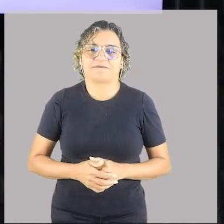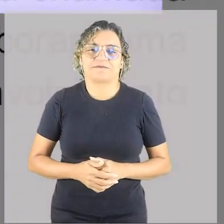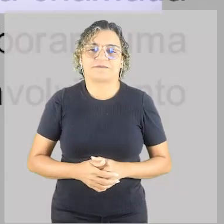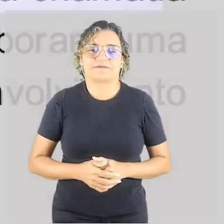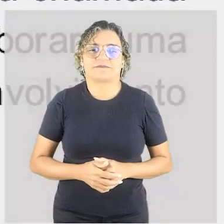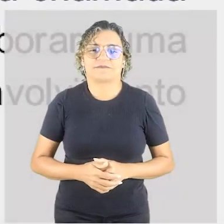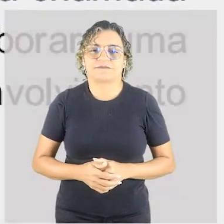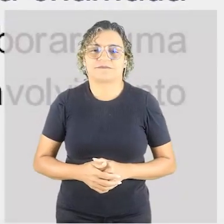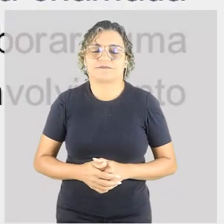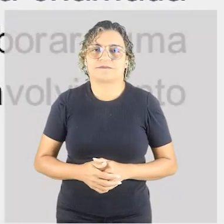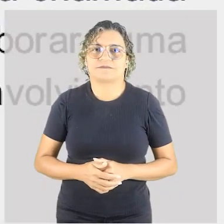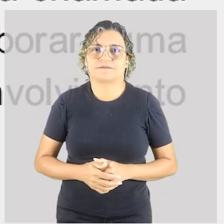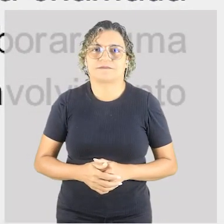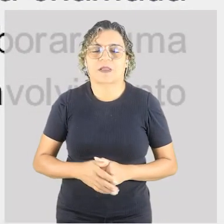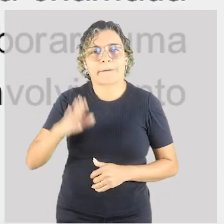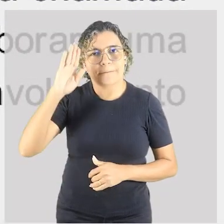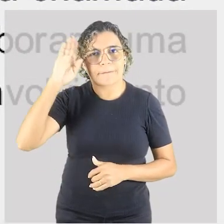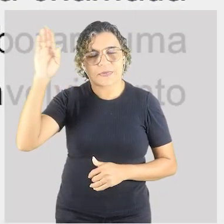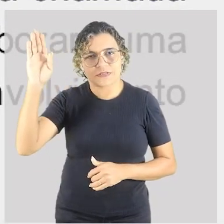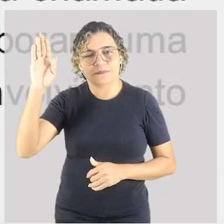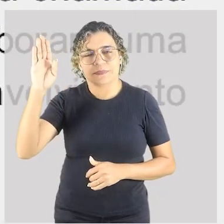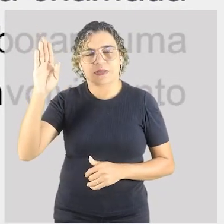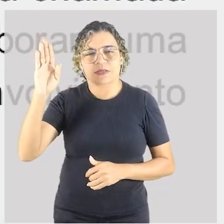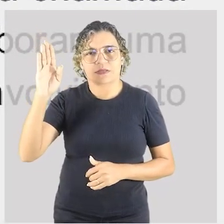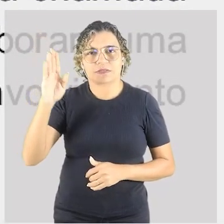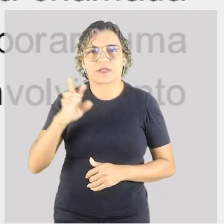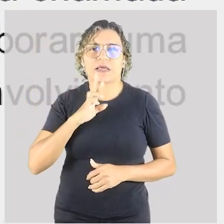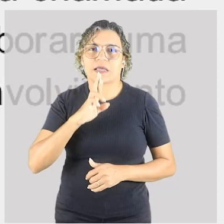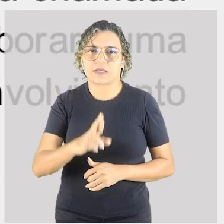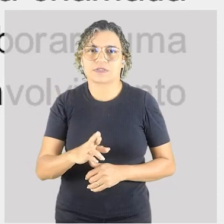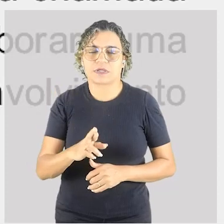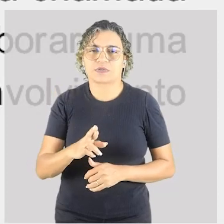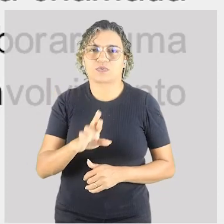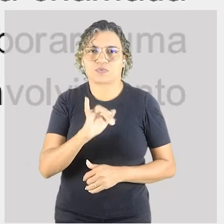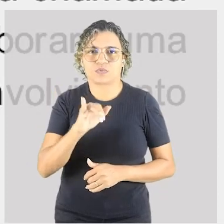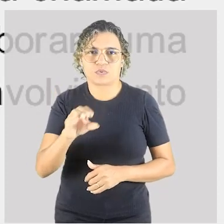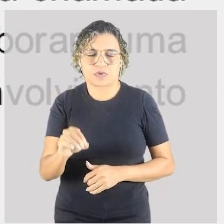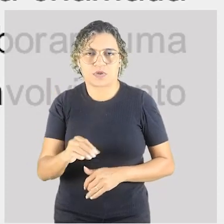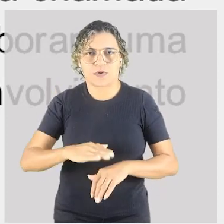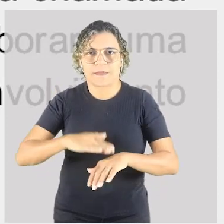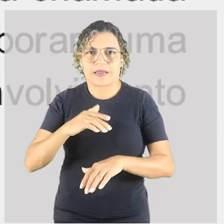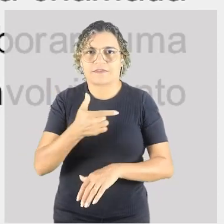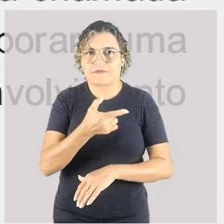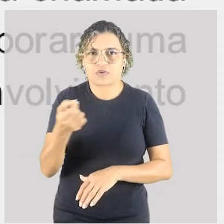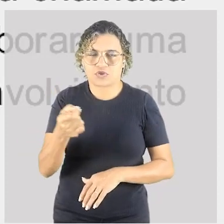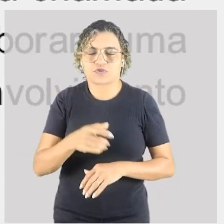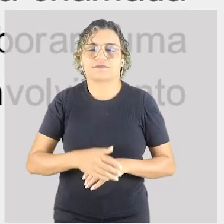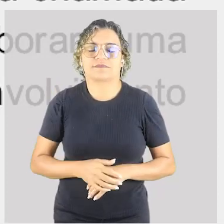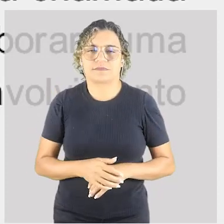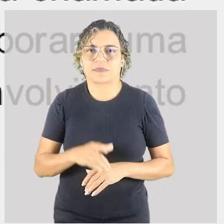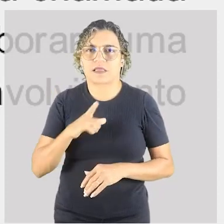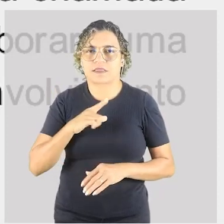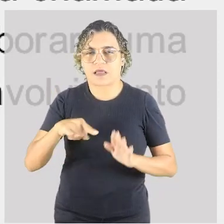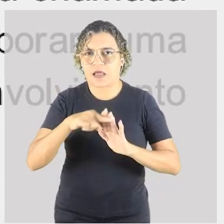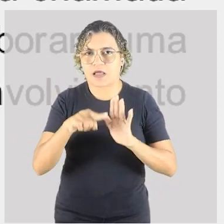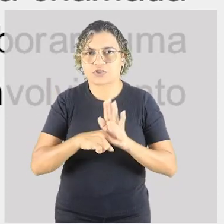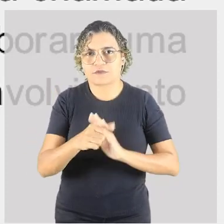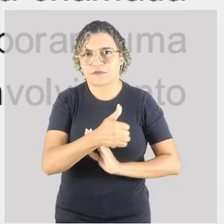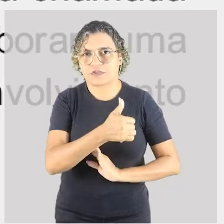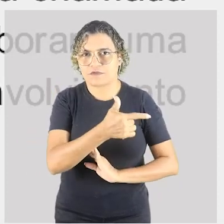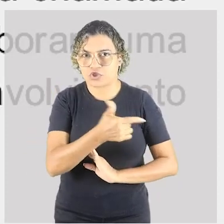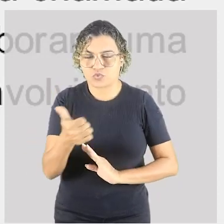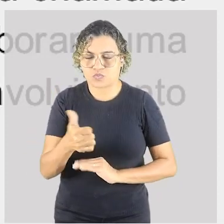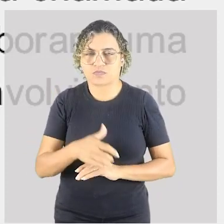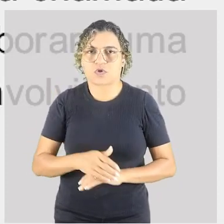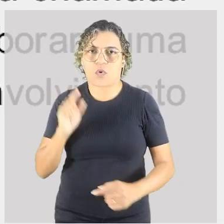Tranquilo? Um dos principais resultados do Rio+20 foi a chamada Agenda 21, cujo o